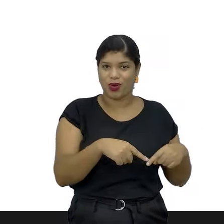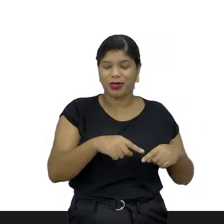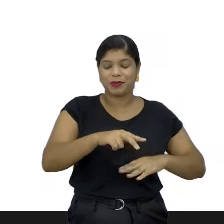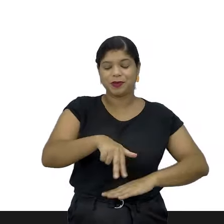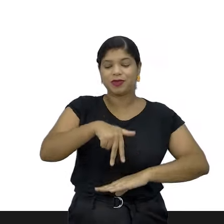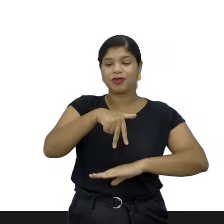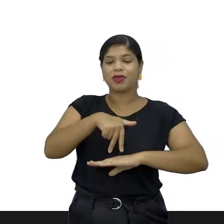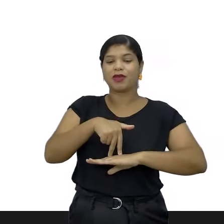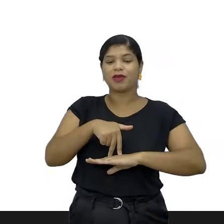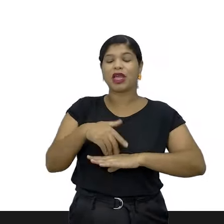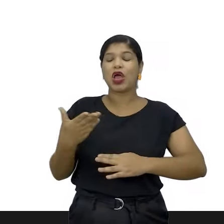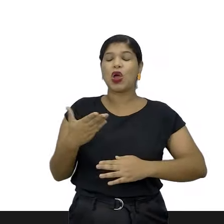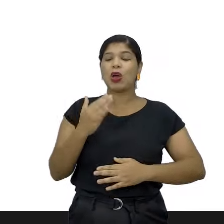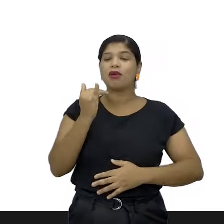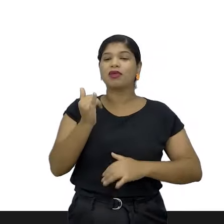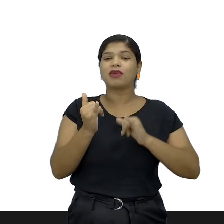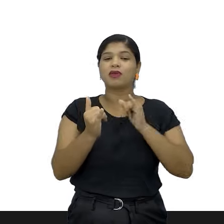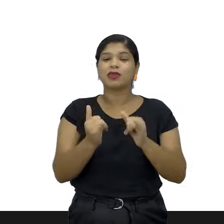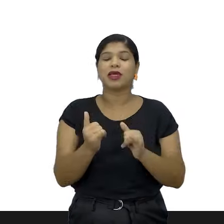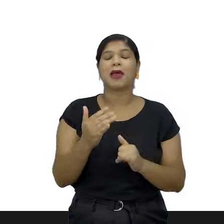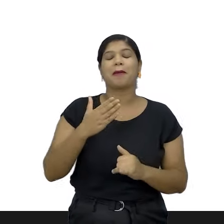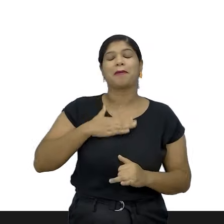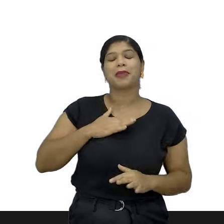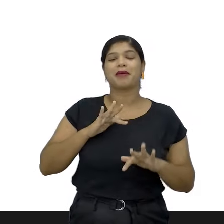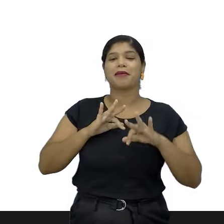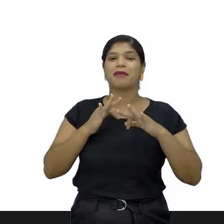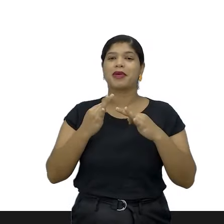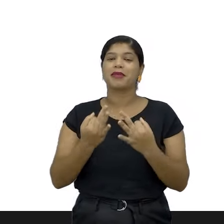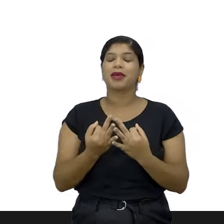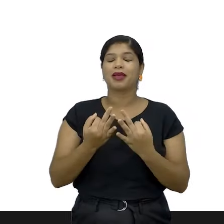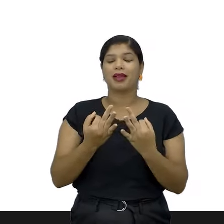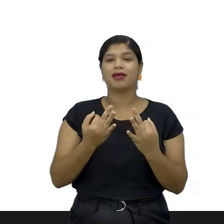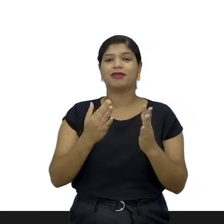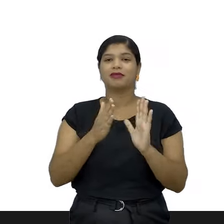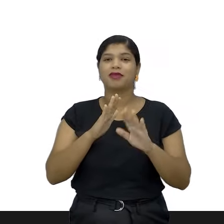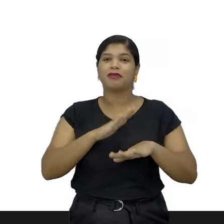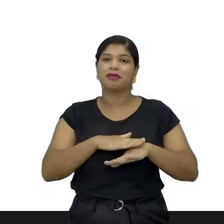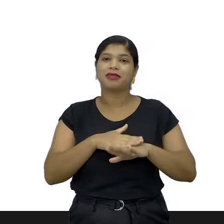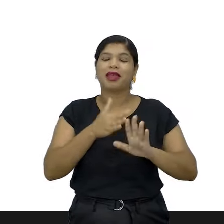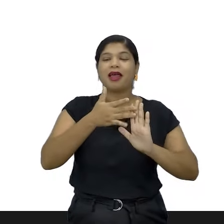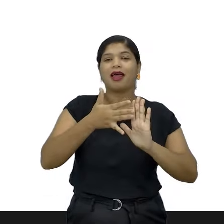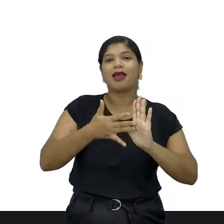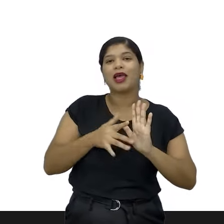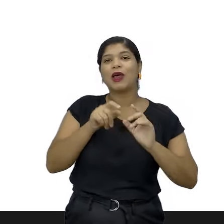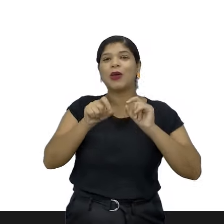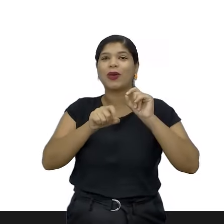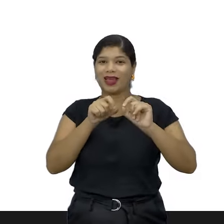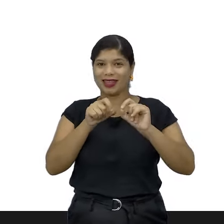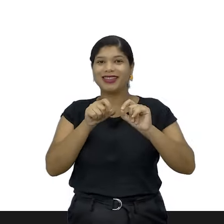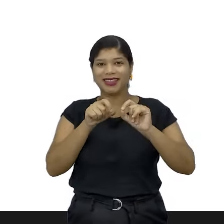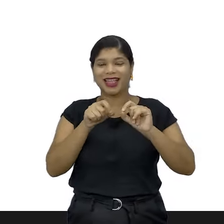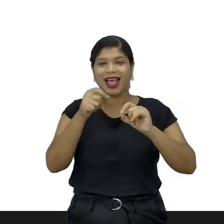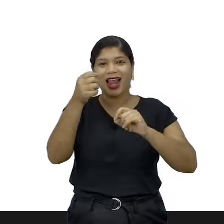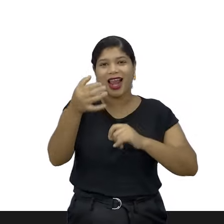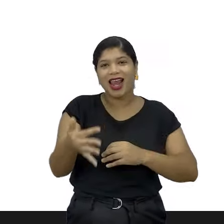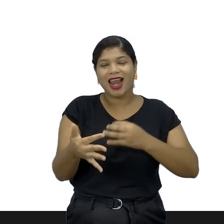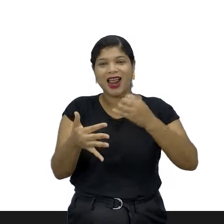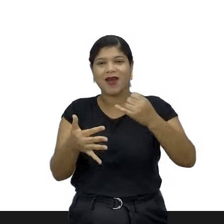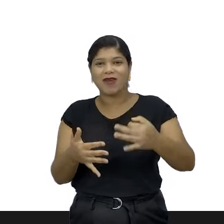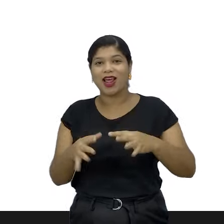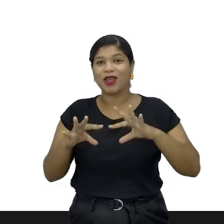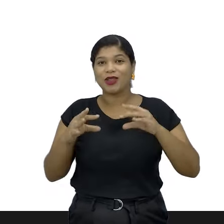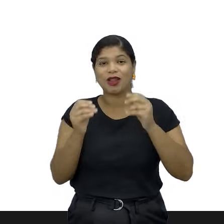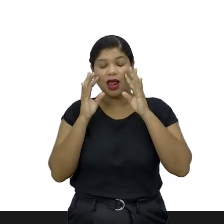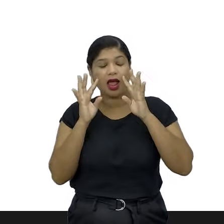estudantes podem fazer a leitura, e esse momento é um momento muito importante para que se faça um diagnóstico sobre